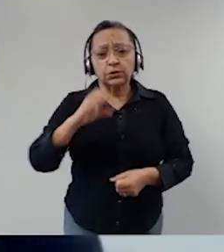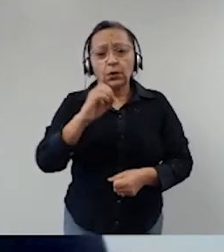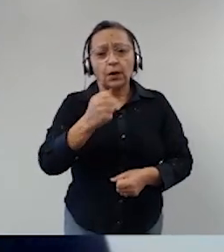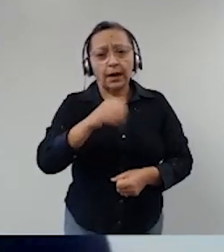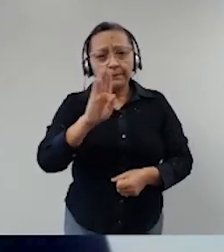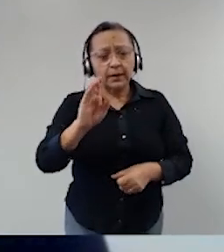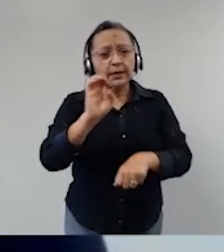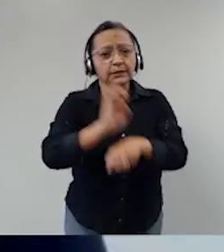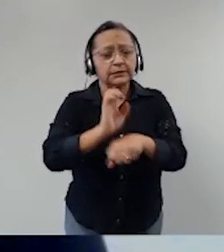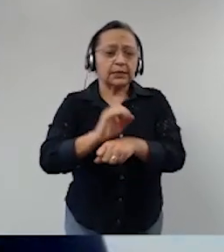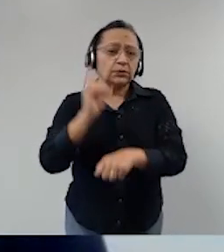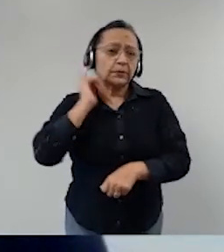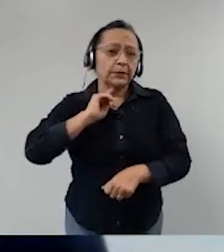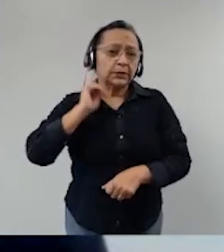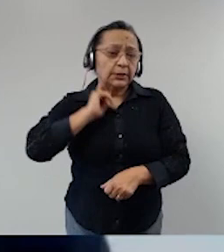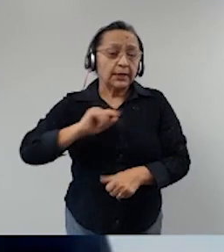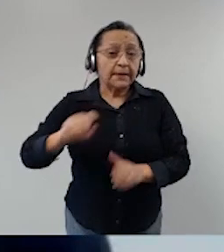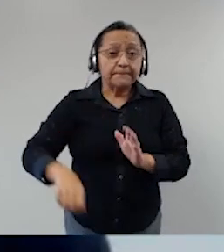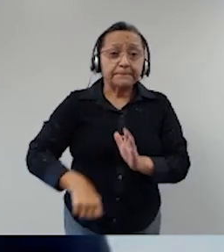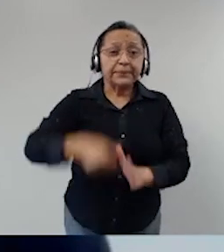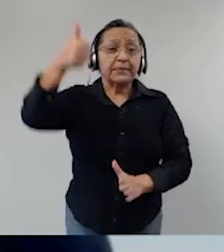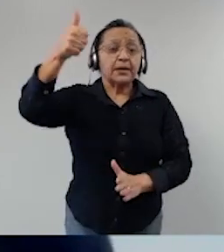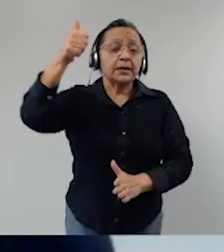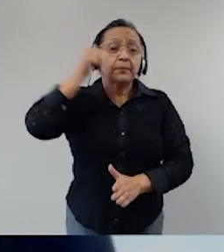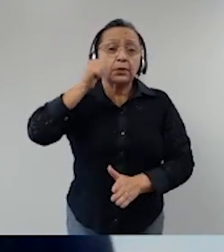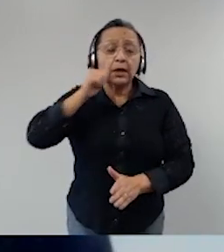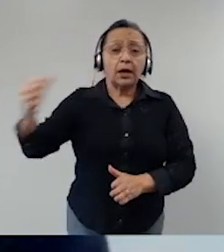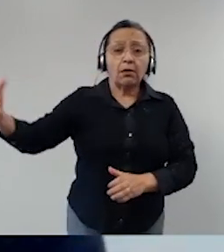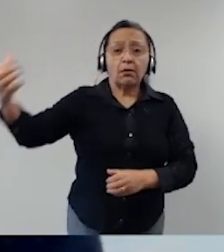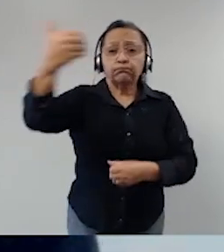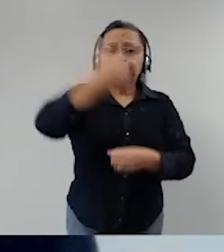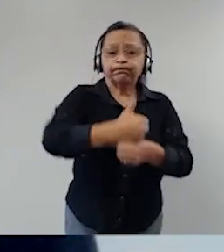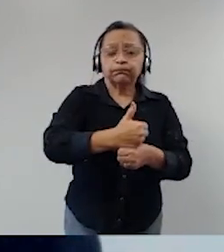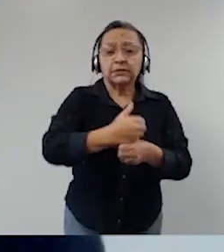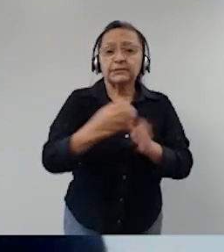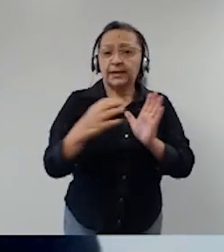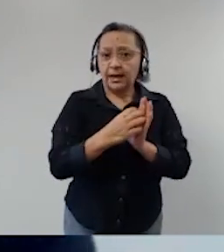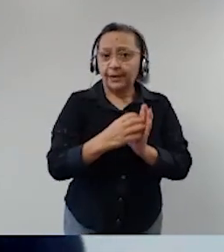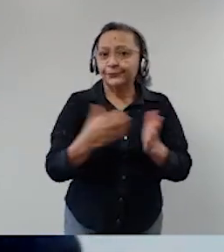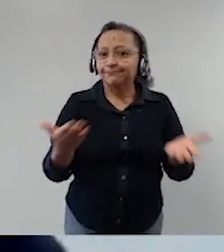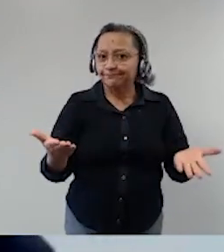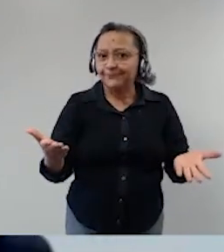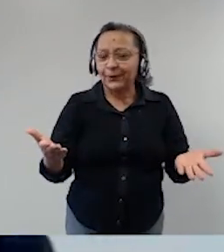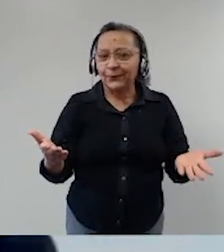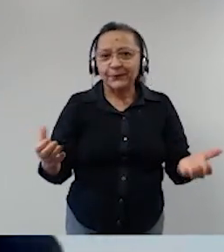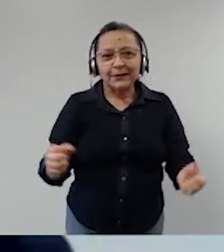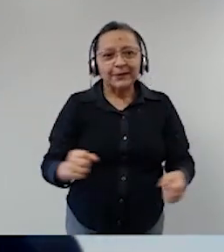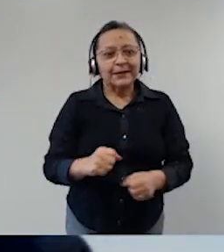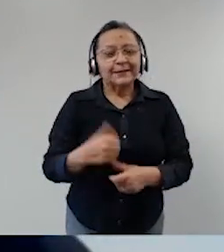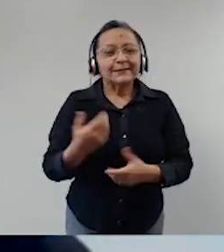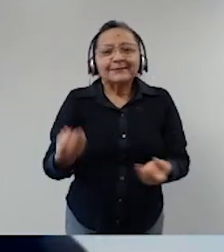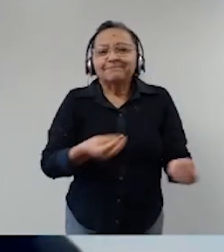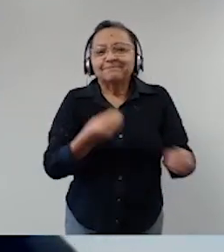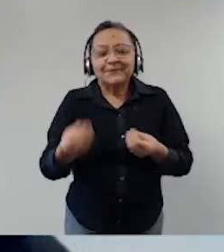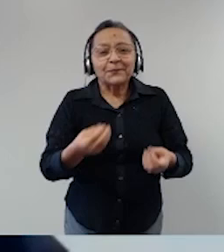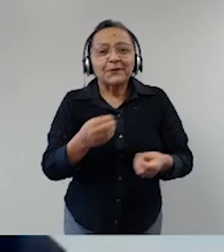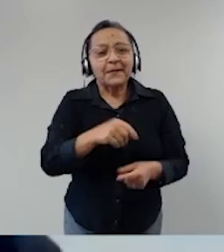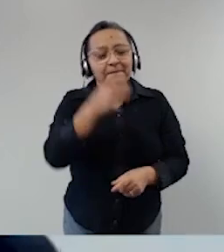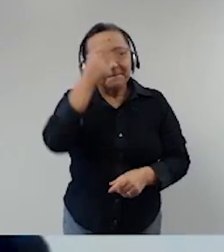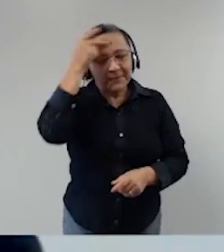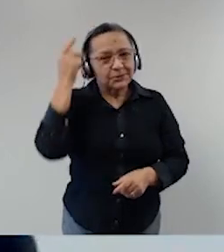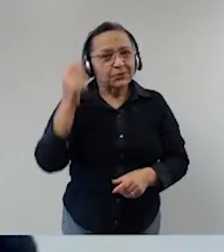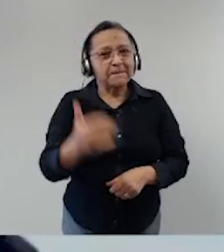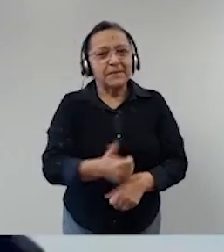a primeira mulher a ocupar esse cargo. Não poderia haver uma moderadora mais bem